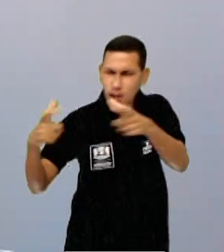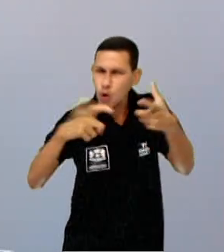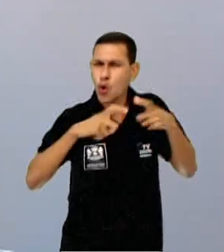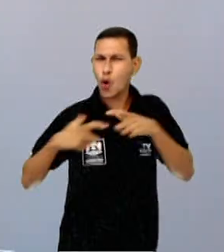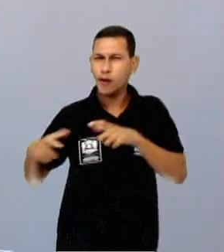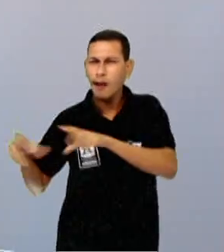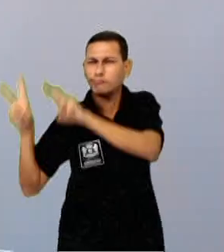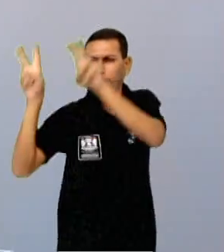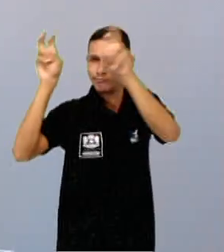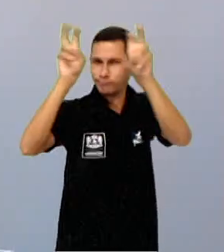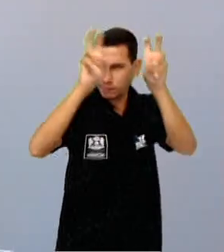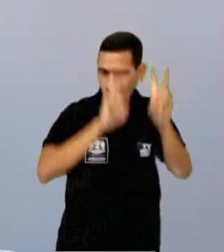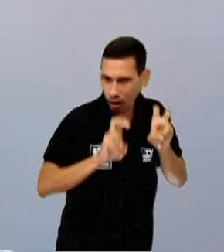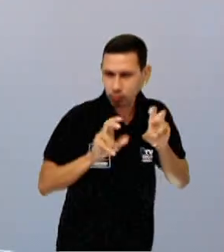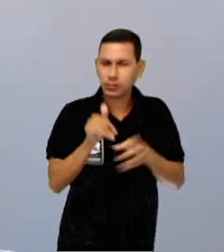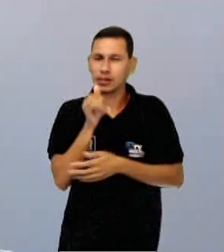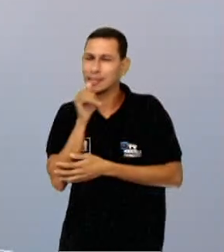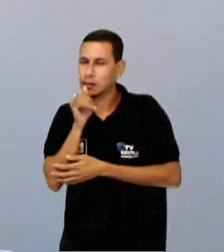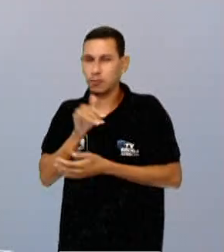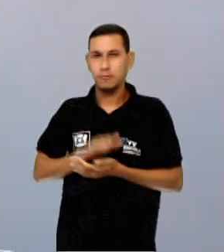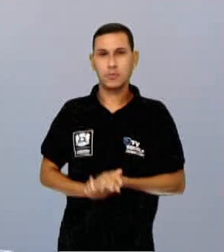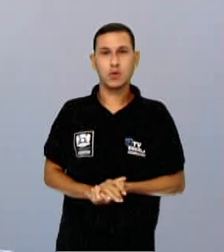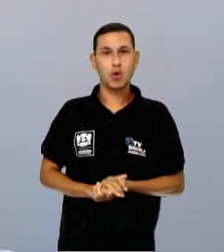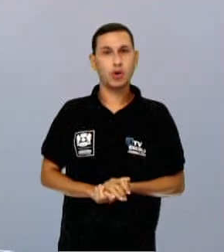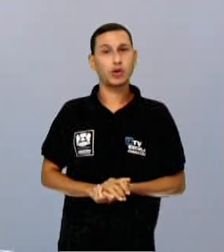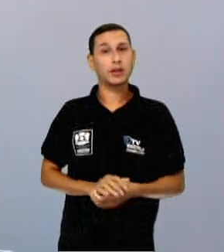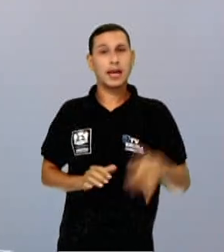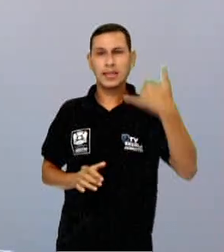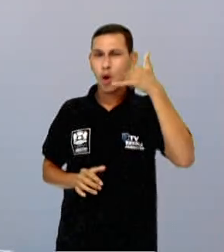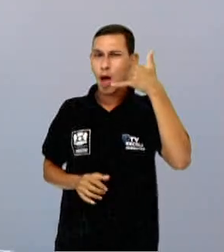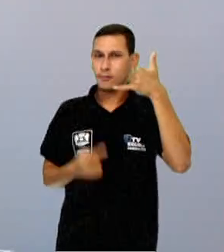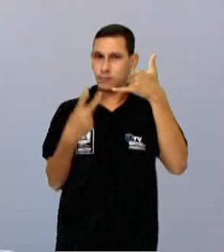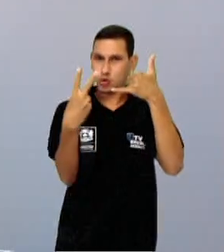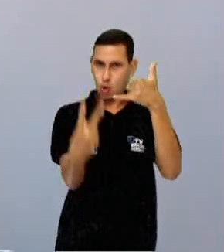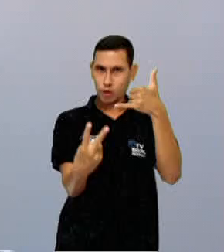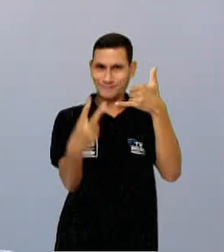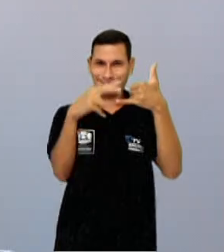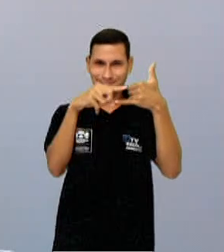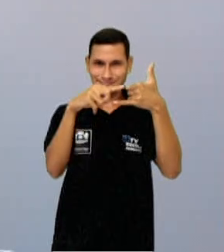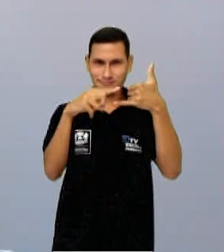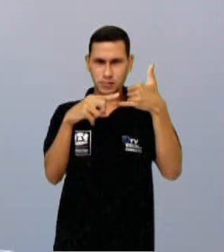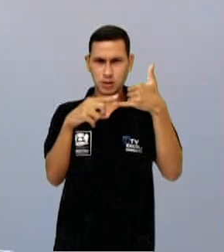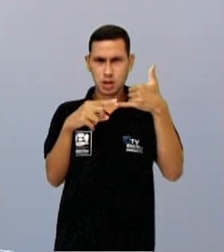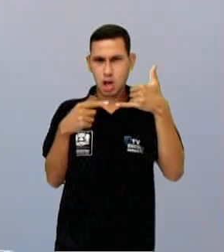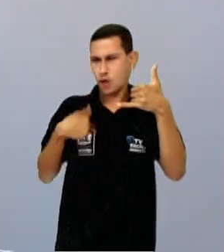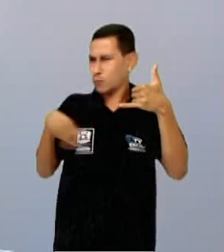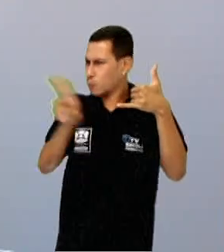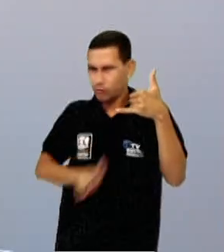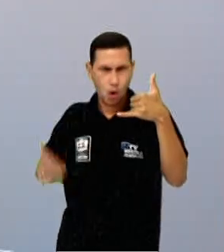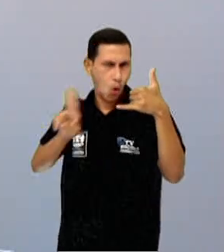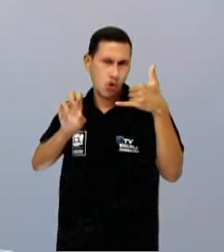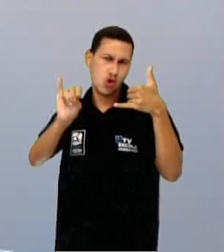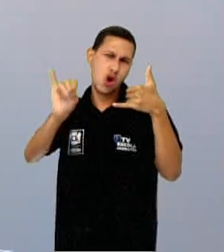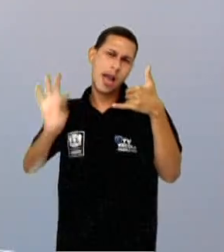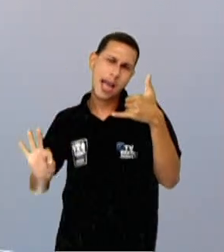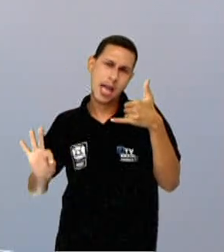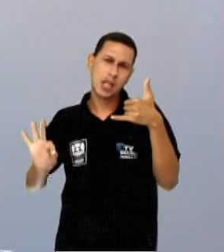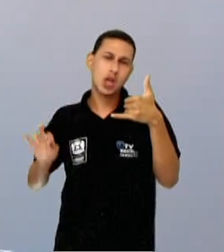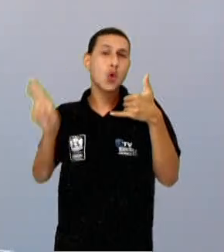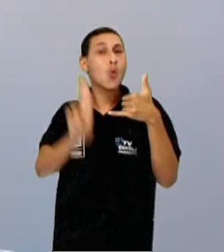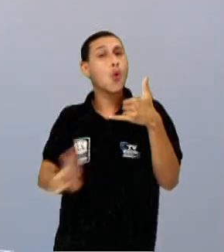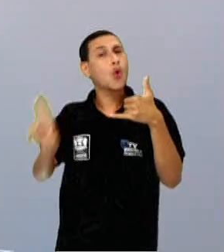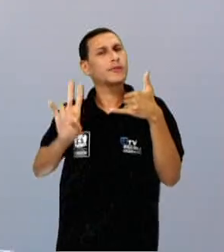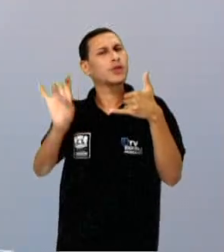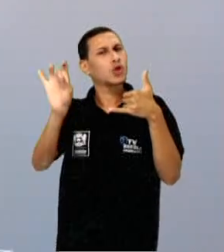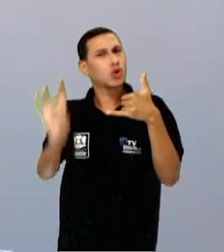situações como por exemplo dois celulares eles Eu não vou usar o Edith waite a gente só